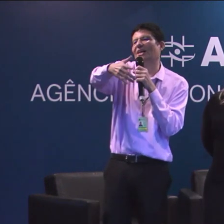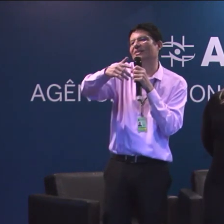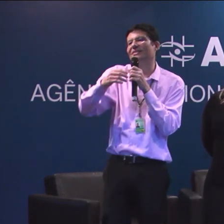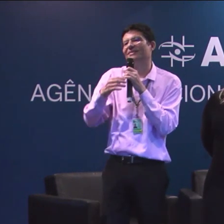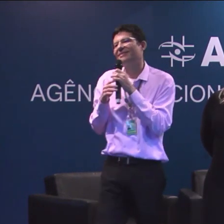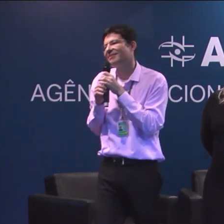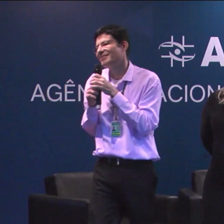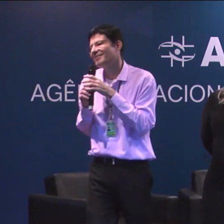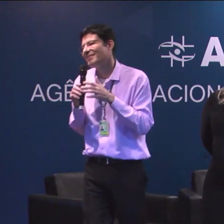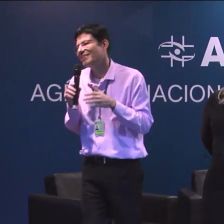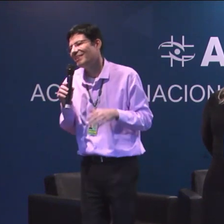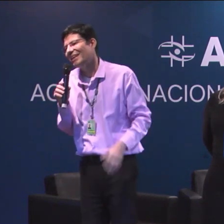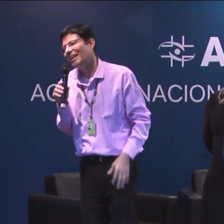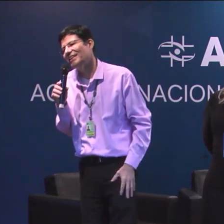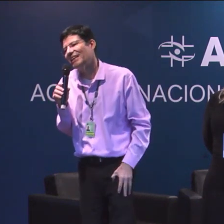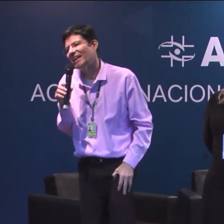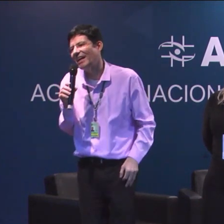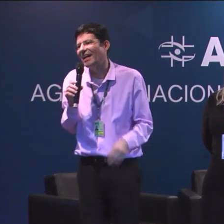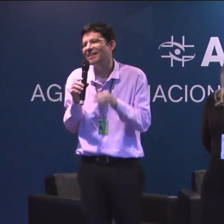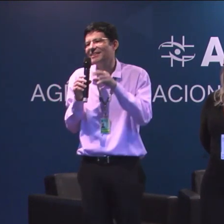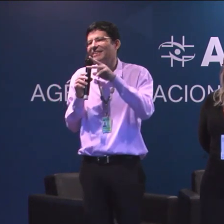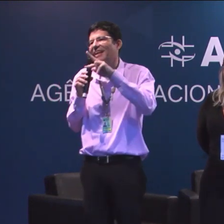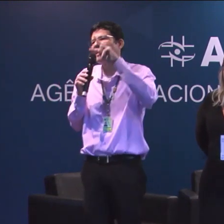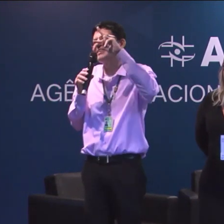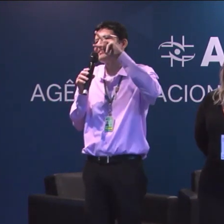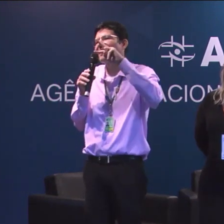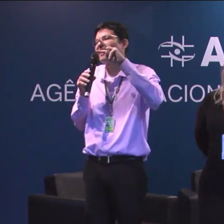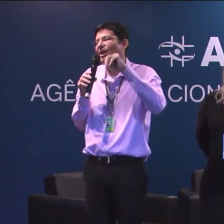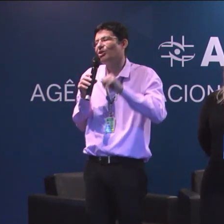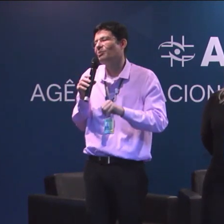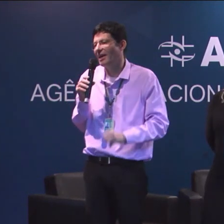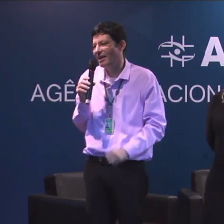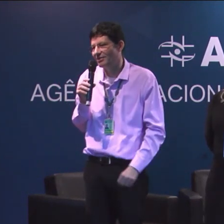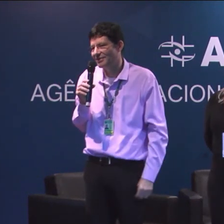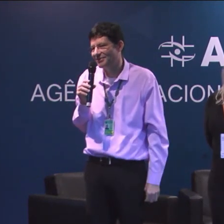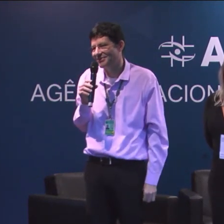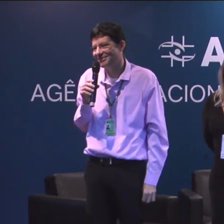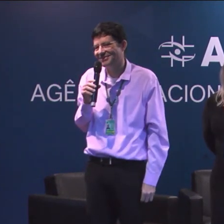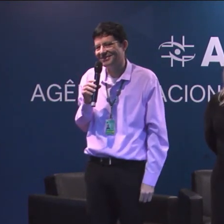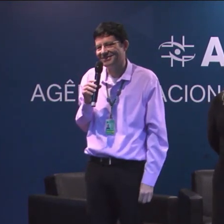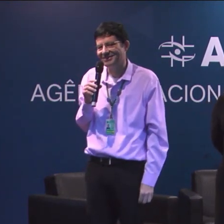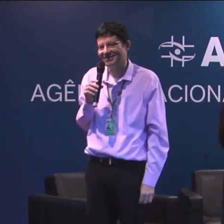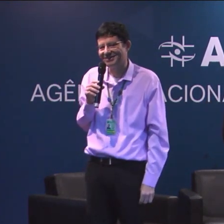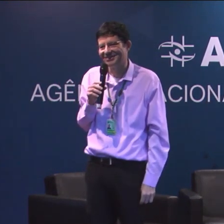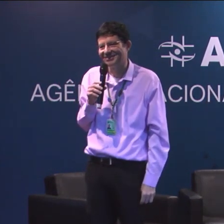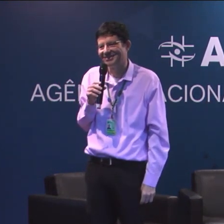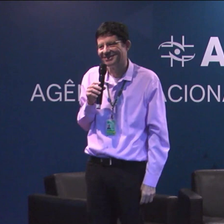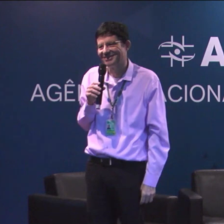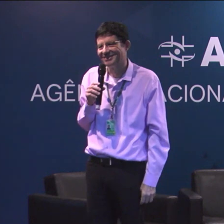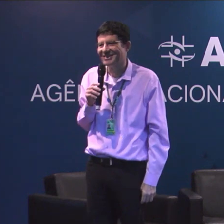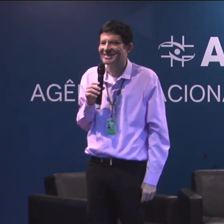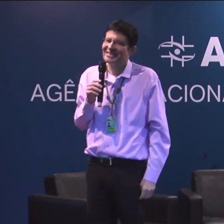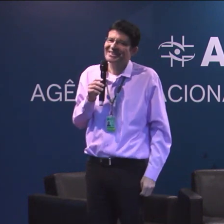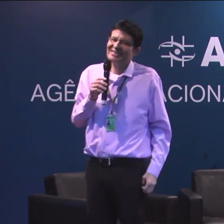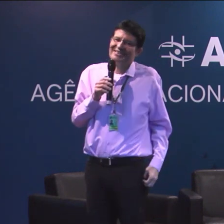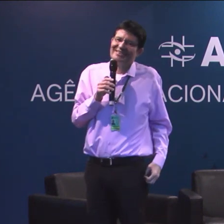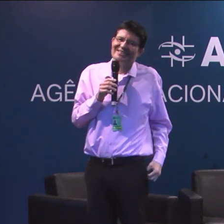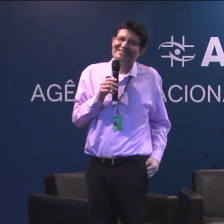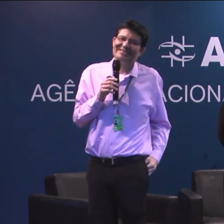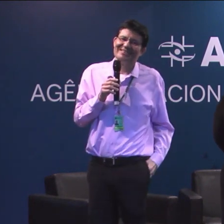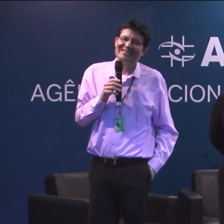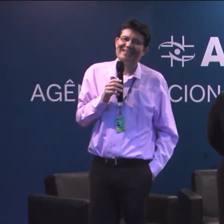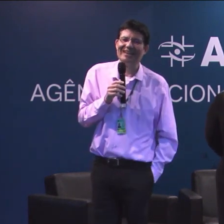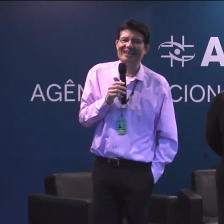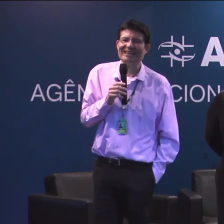Pelo amor de Deus, gente. Hashtag Geraldo me leva. Hashtag Anvisa, você é representante, pelo amor